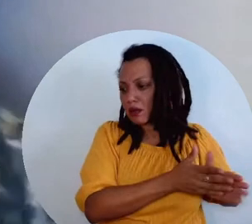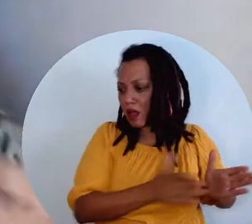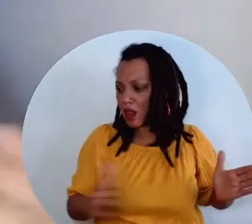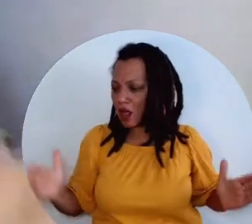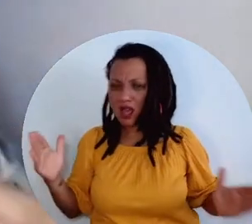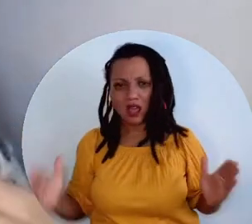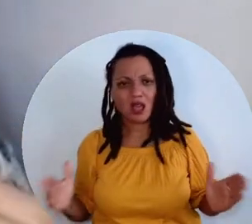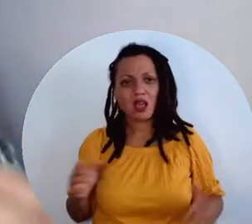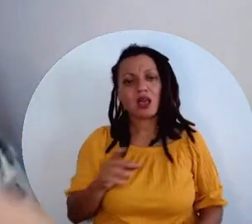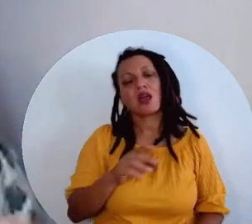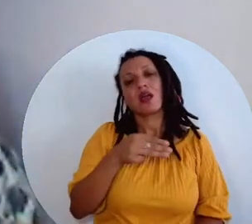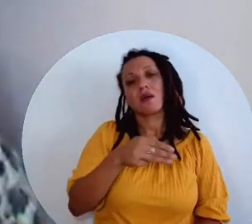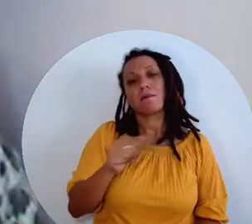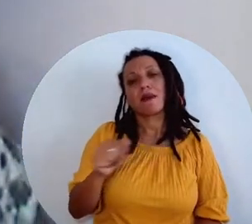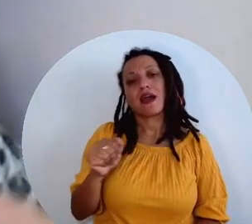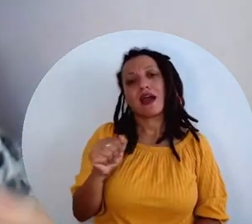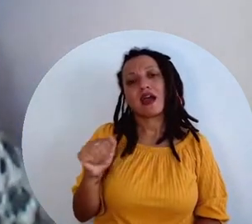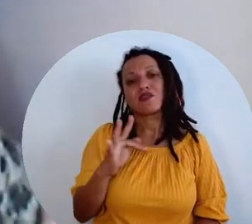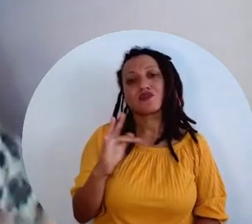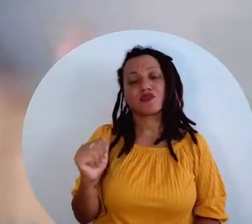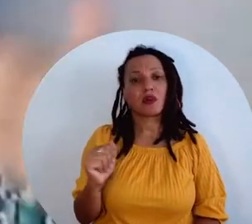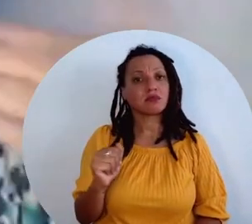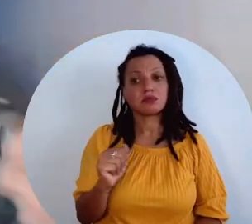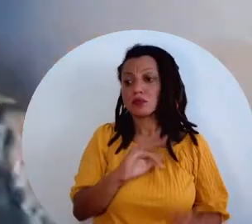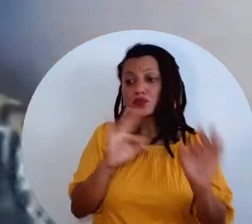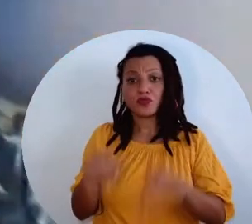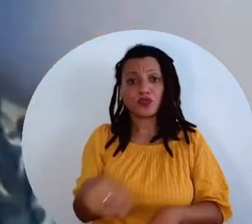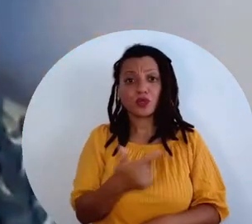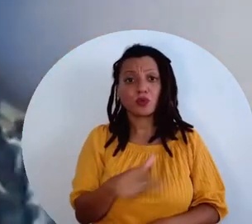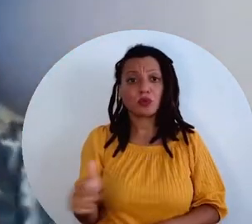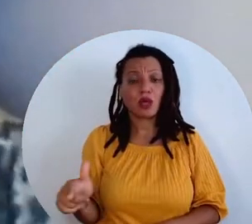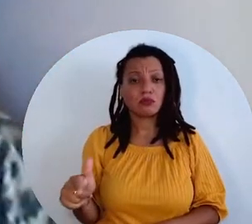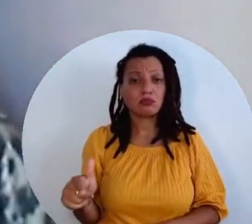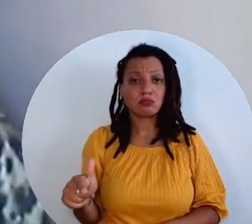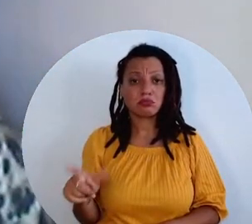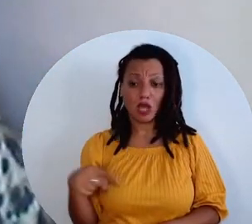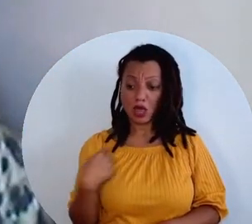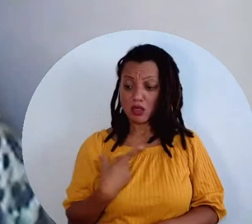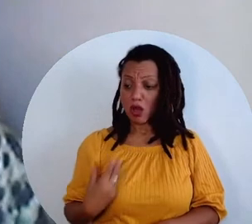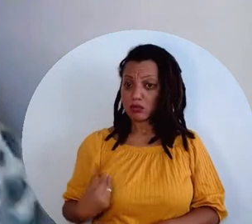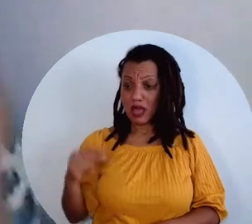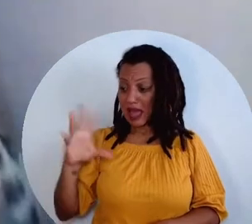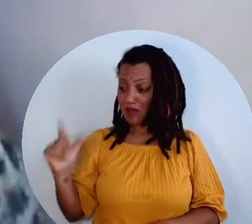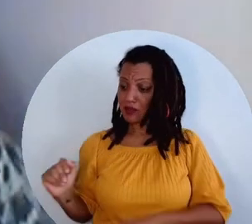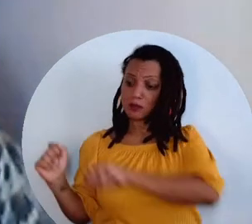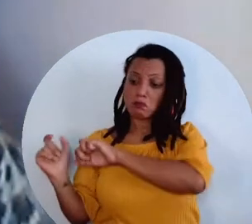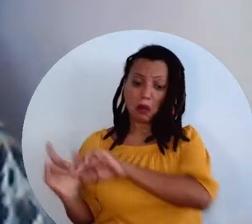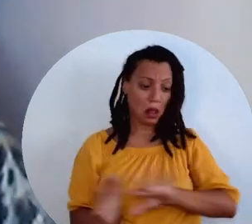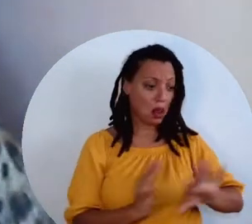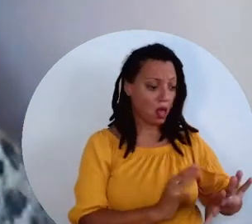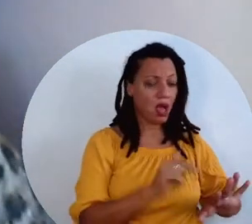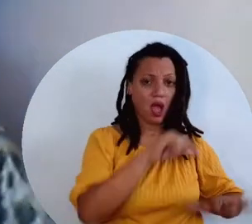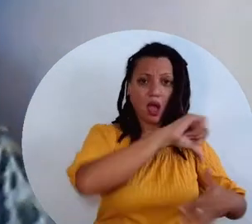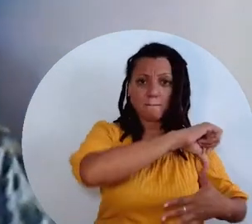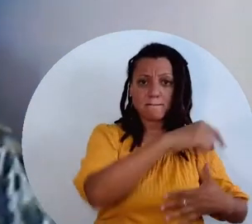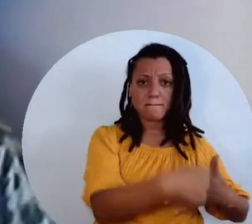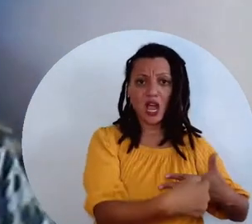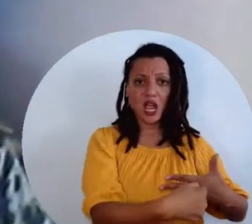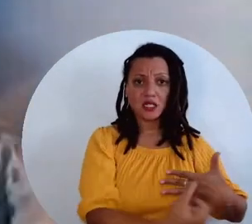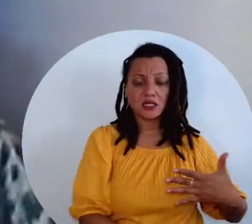perpétua, porque nós, da diáspora, nós só vivemos no estado de Maafa. Não nos foi dado